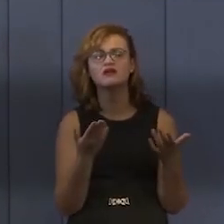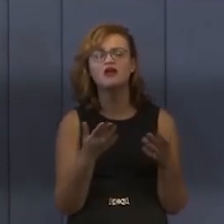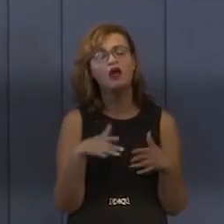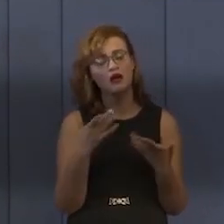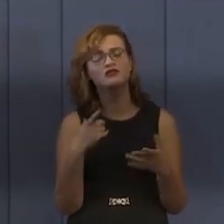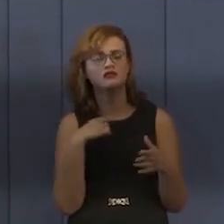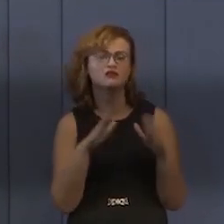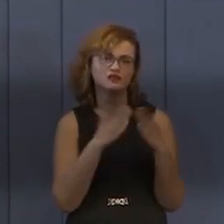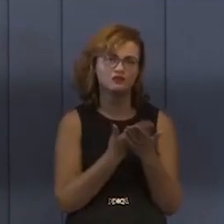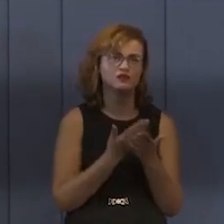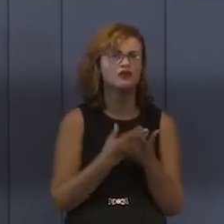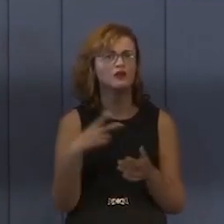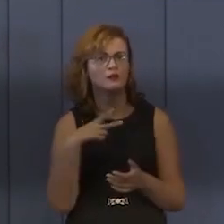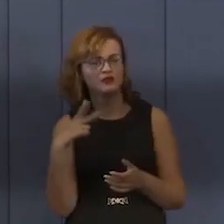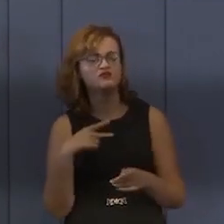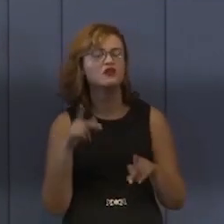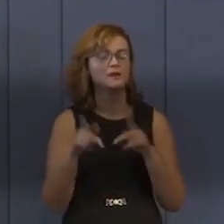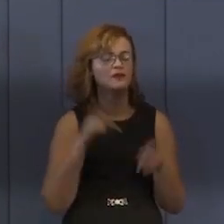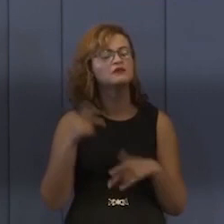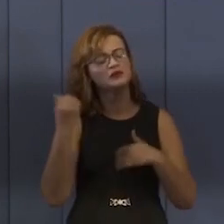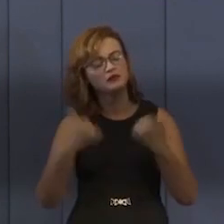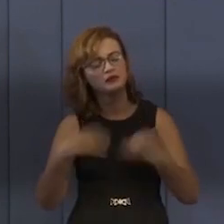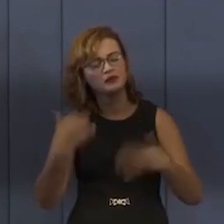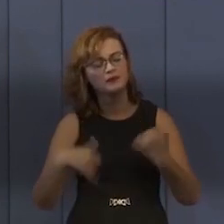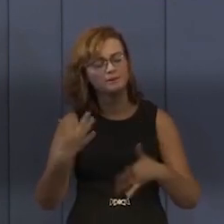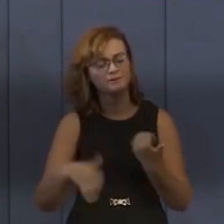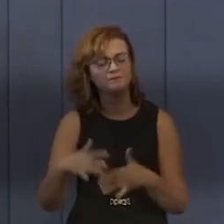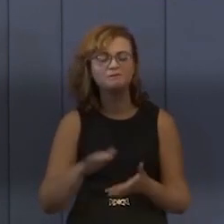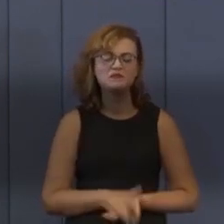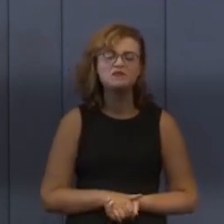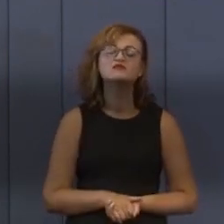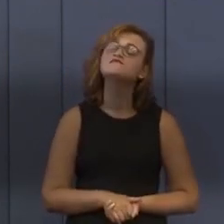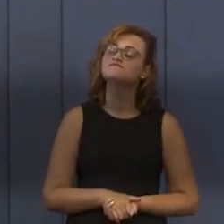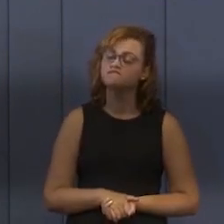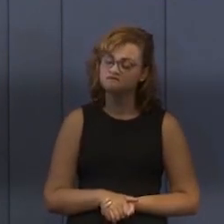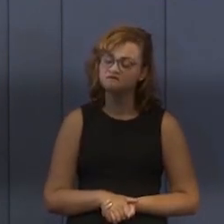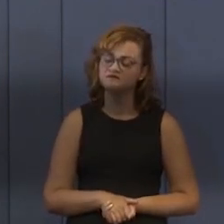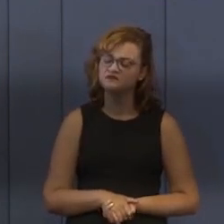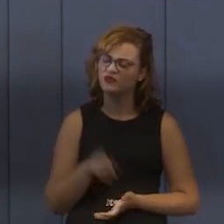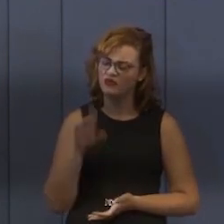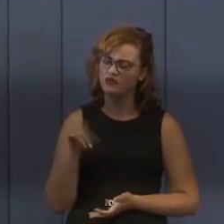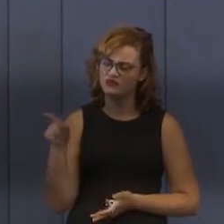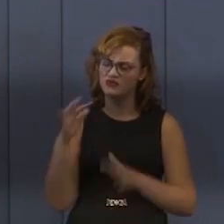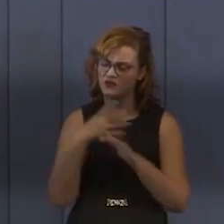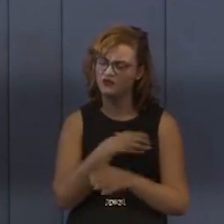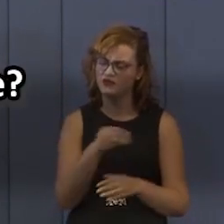que é esse... Escola, como é que é? Ah, tem as escolas públicas, tem as escolas particulares, etc. E tal,